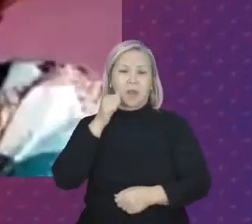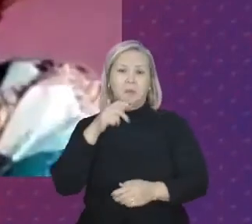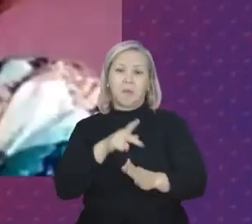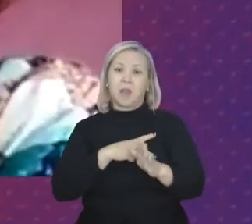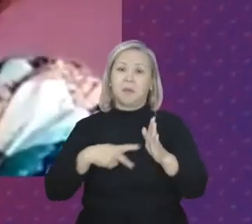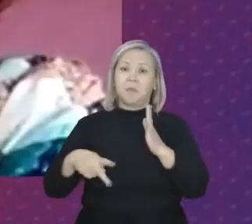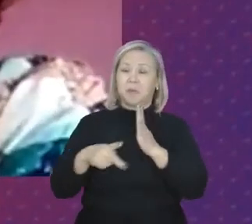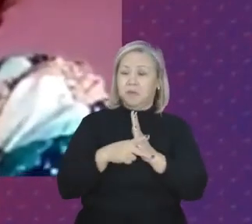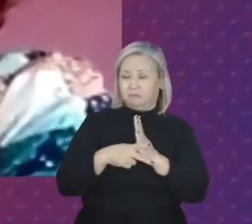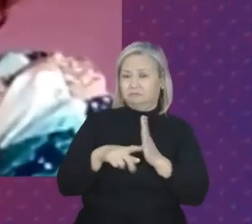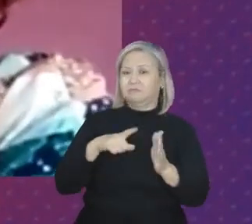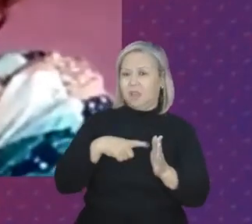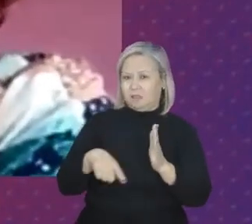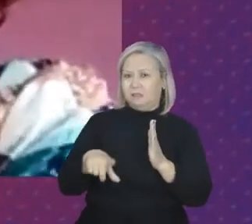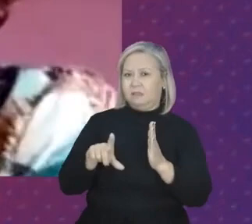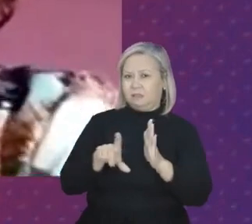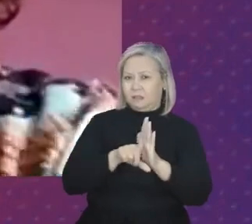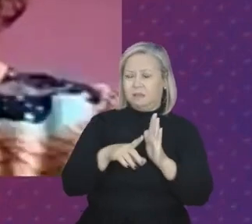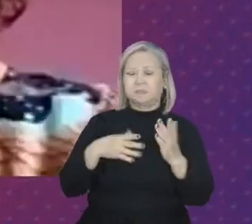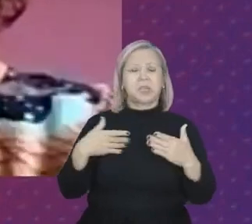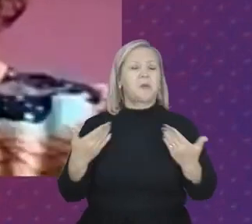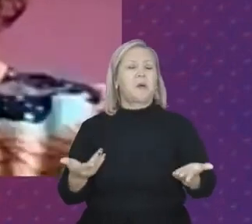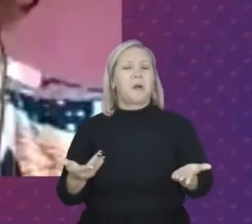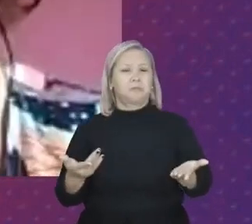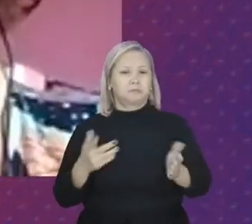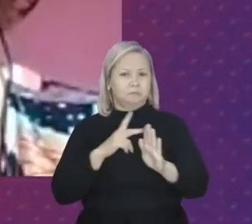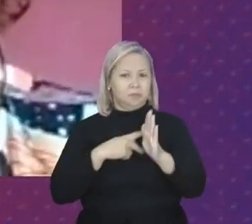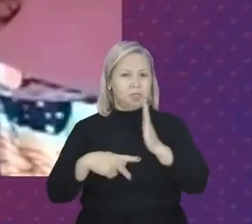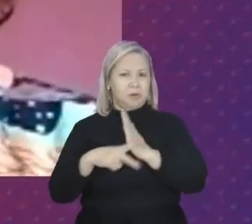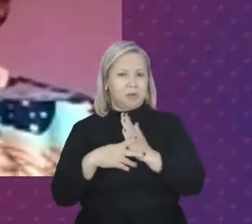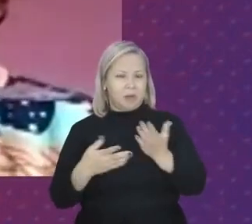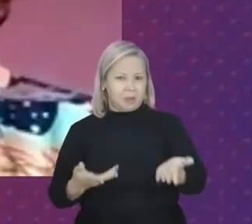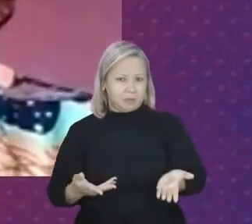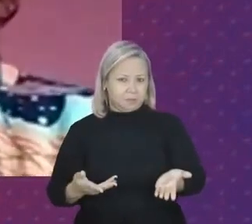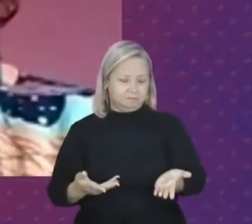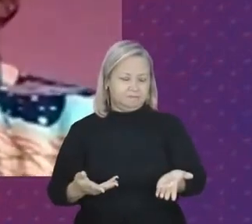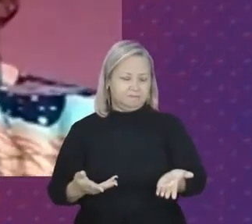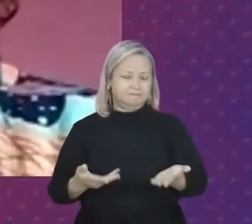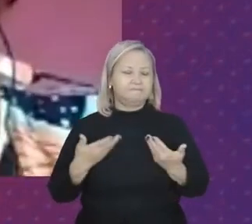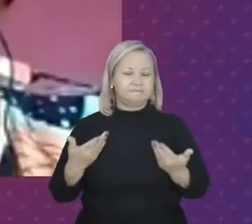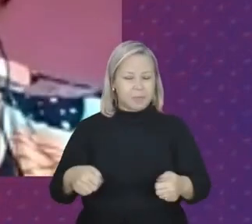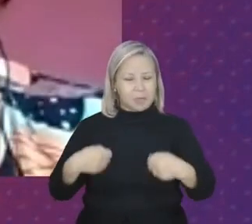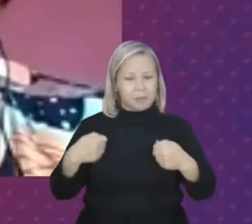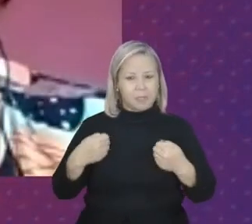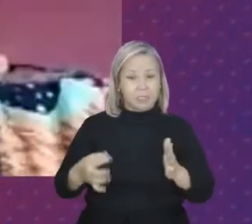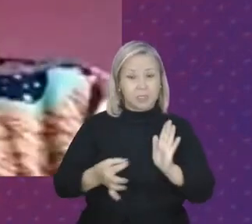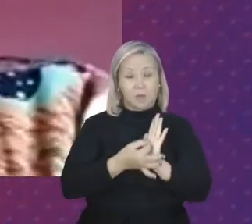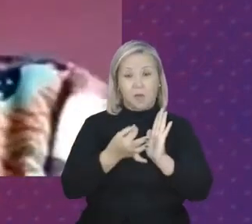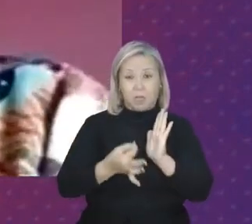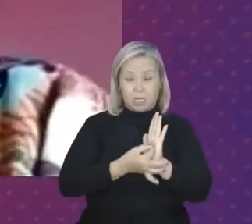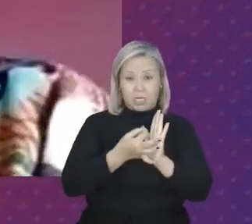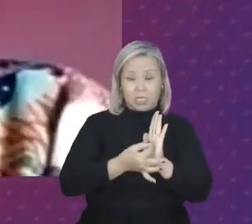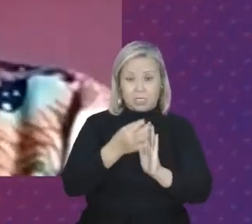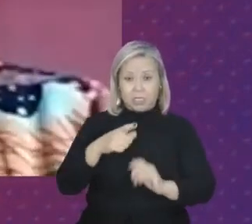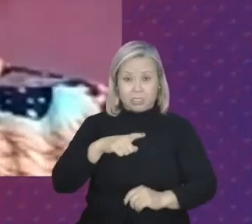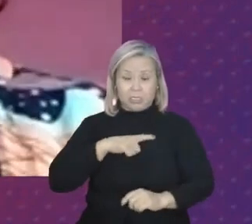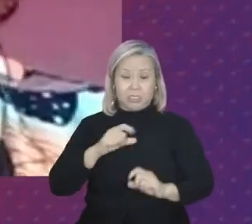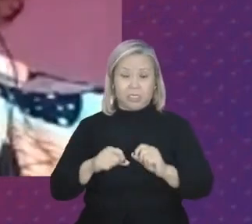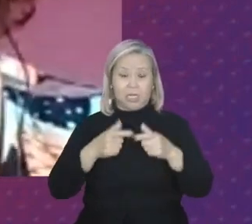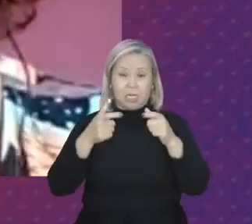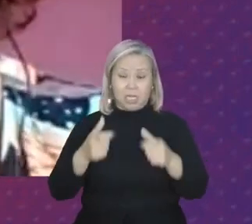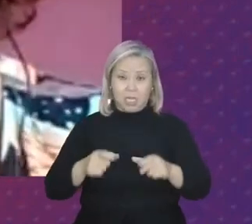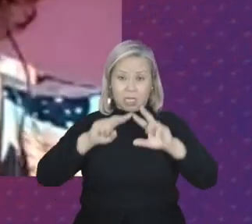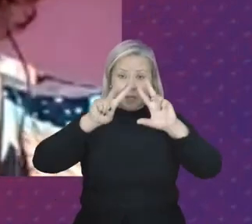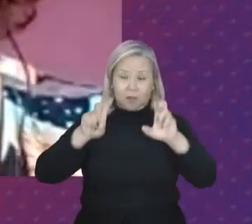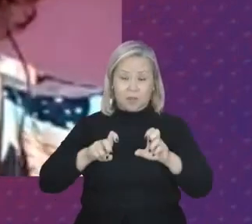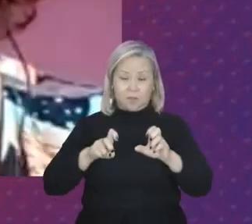prioridade, mas assim, que prioridade, né? Que política se constrói a partir dessa prioridade. Então, uma das críticas que existe no âmbito da Maria da